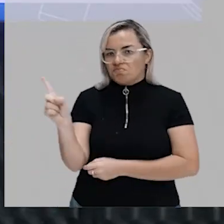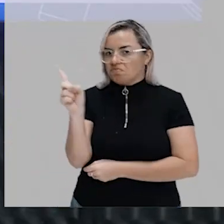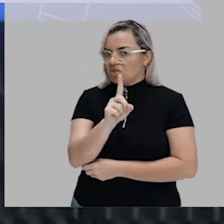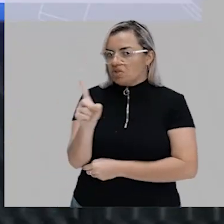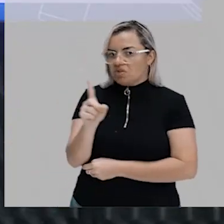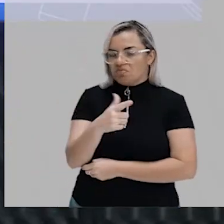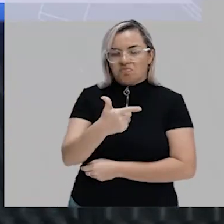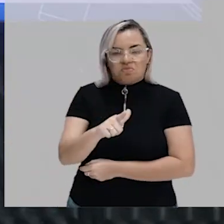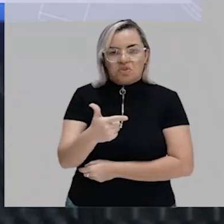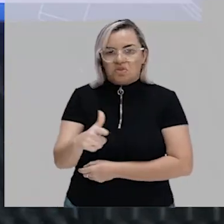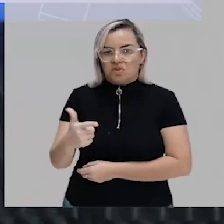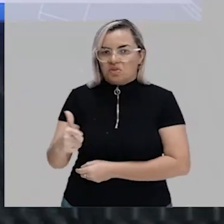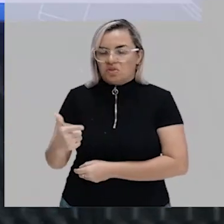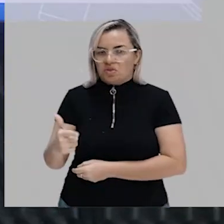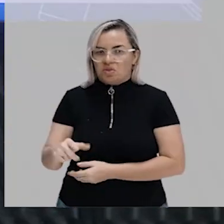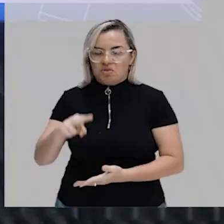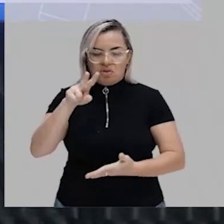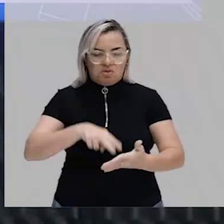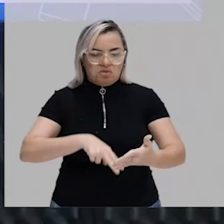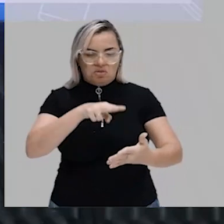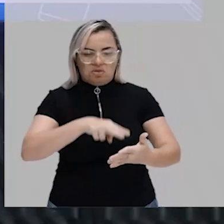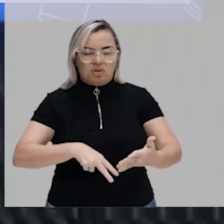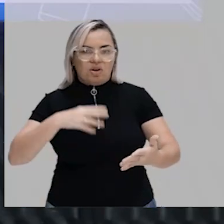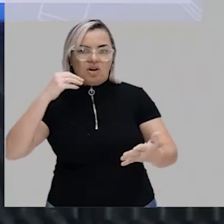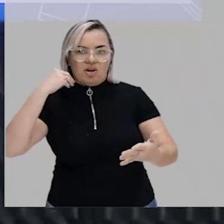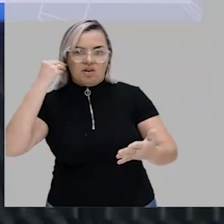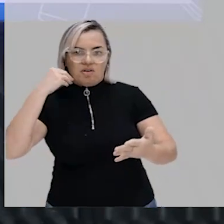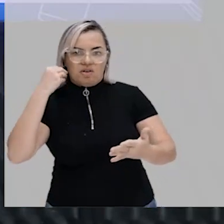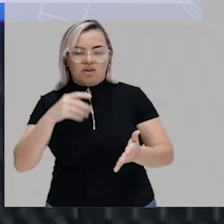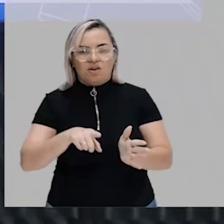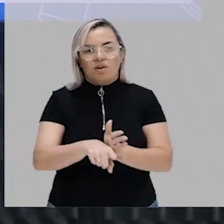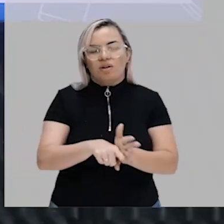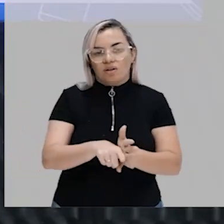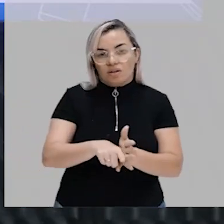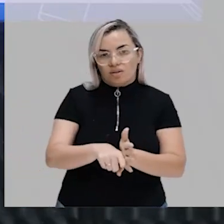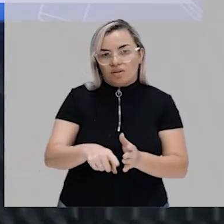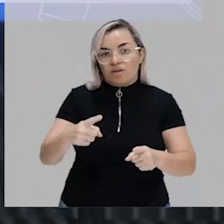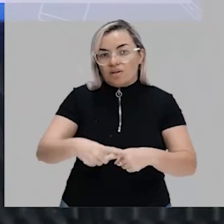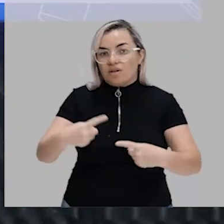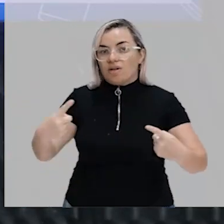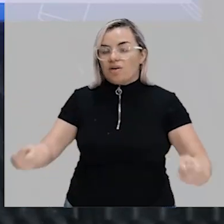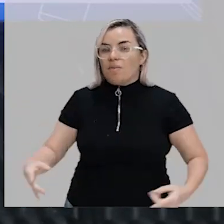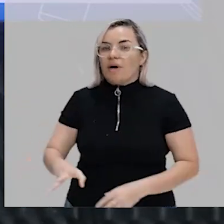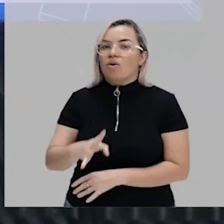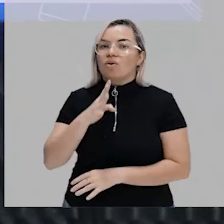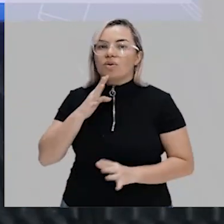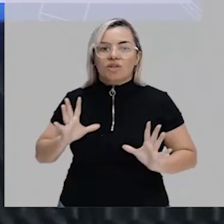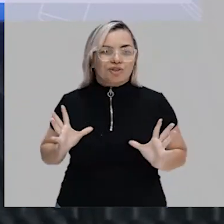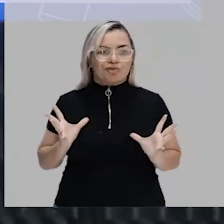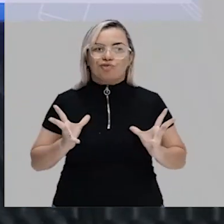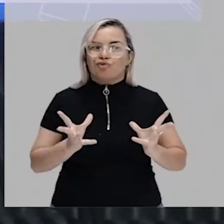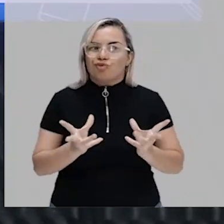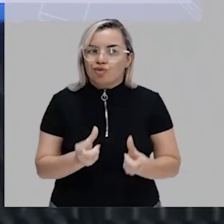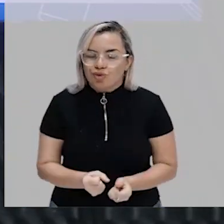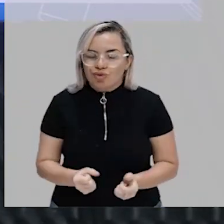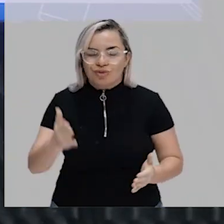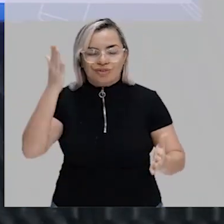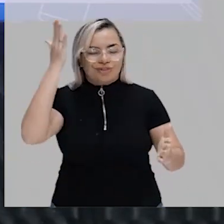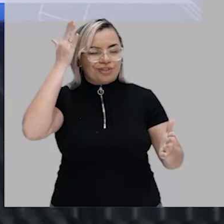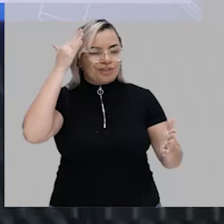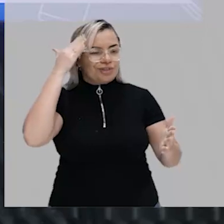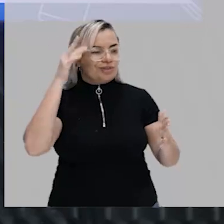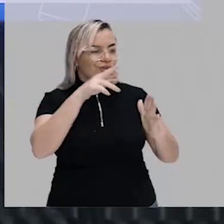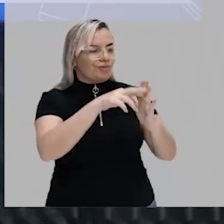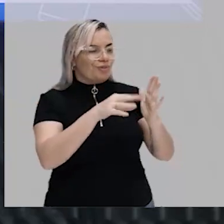comprovação, uma verificação metodológica, mas é um conhecimento generalizado, que acaba